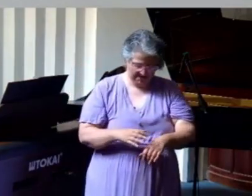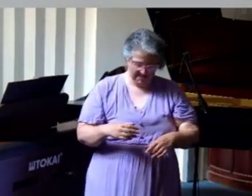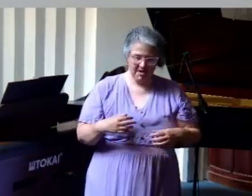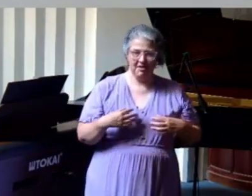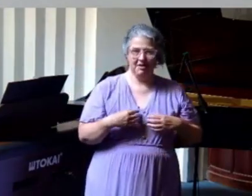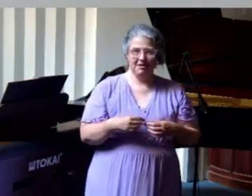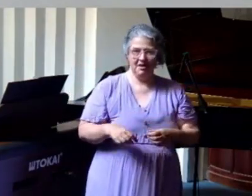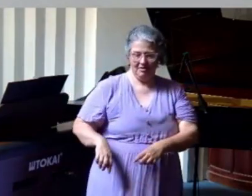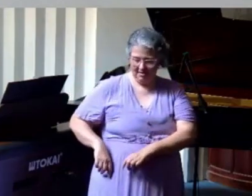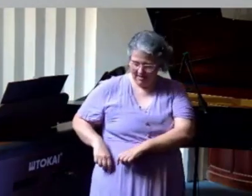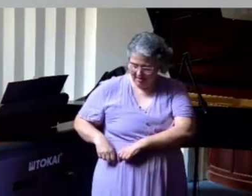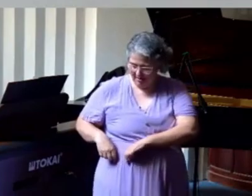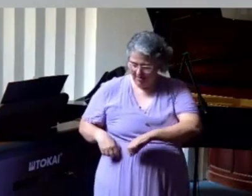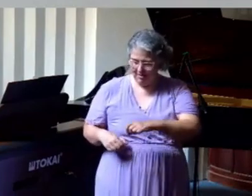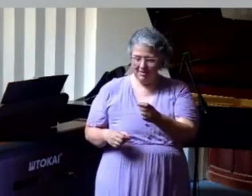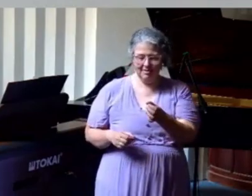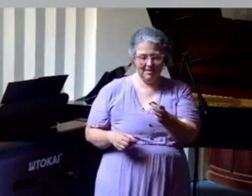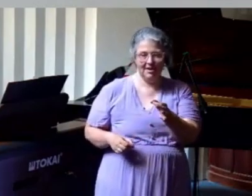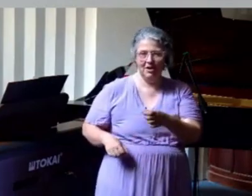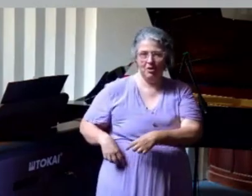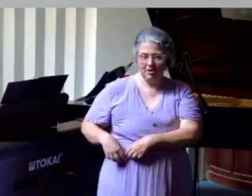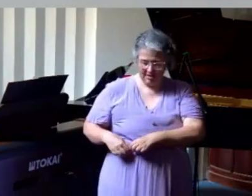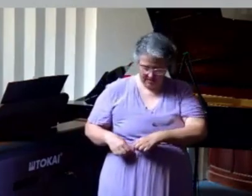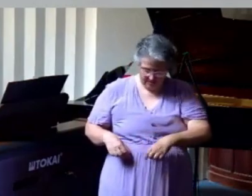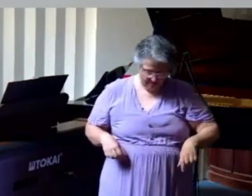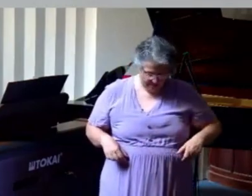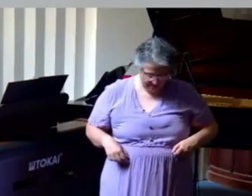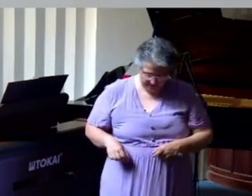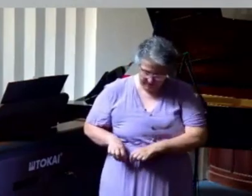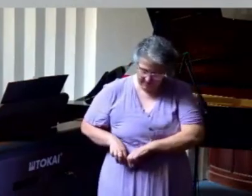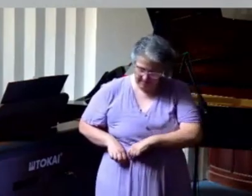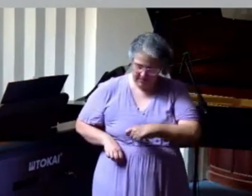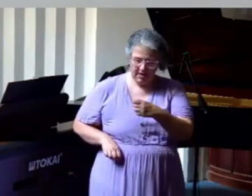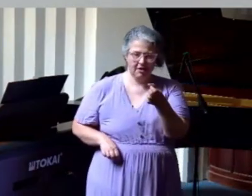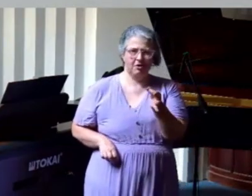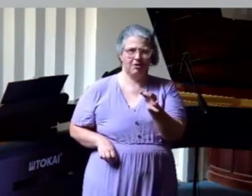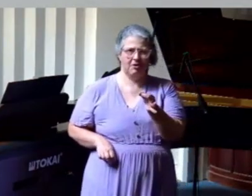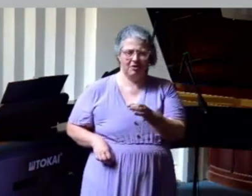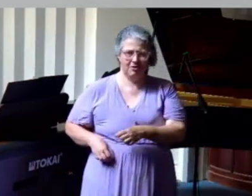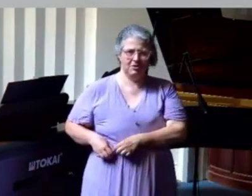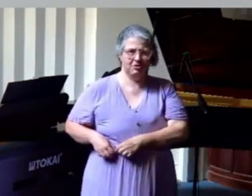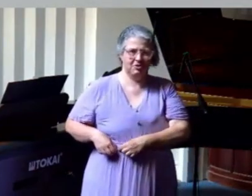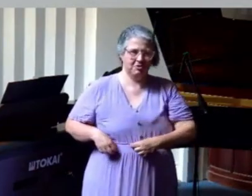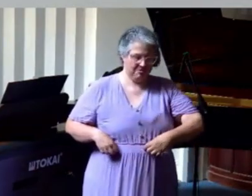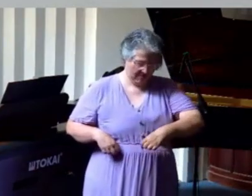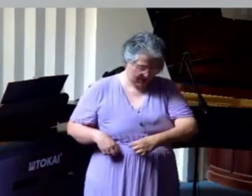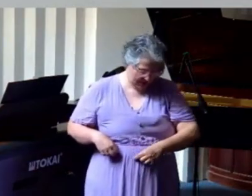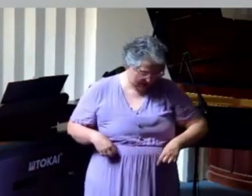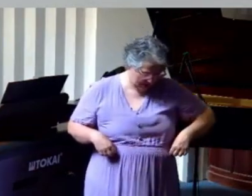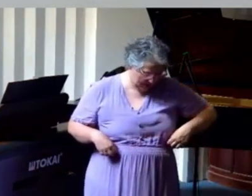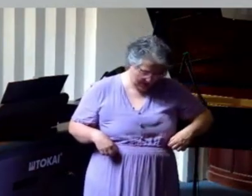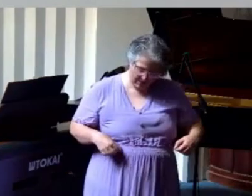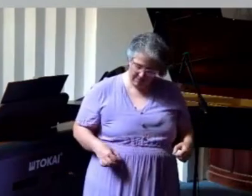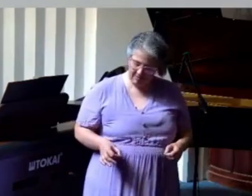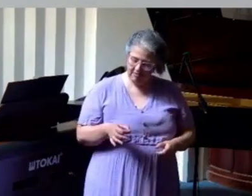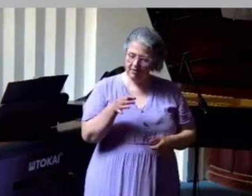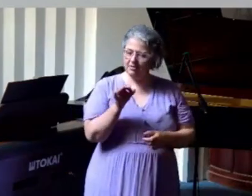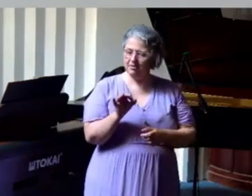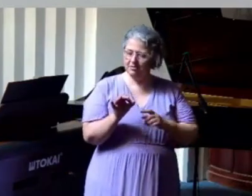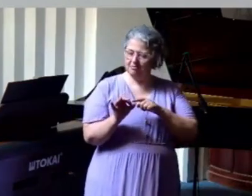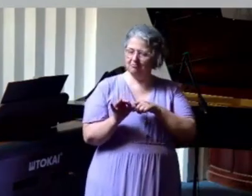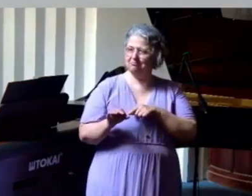aqui também, reverendo Odilon, nossos homens, nossos varões de longevidade que temos entre